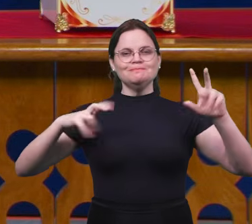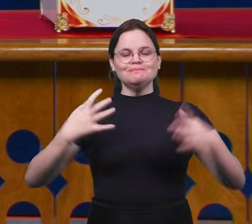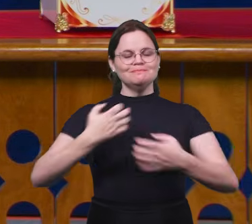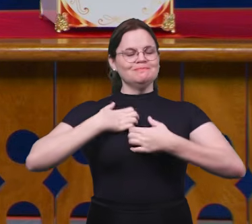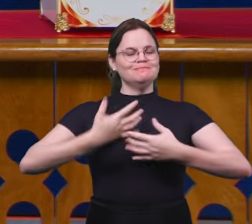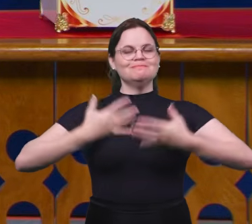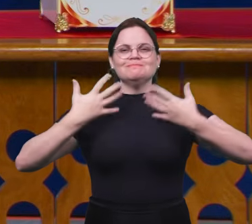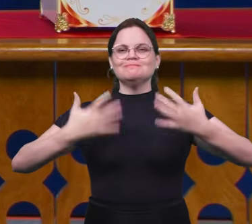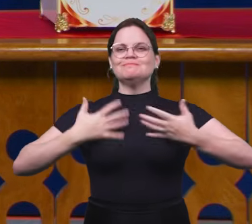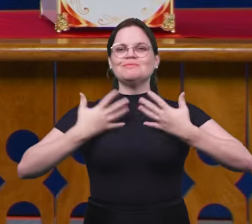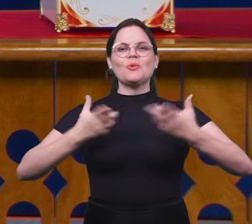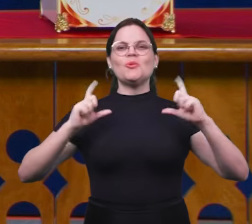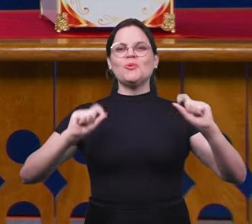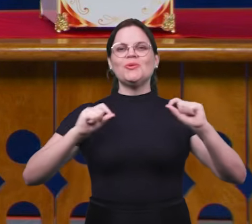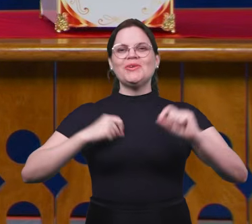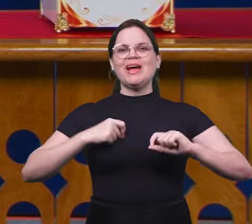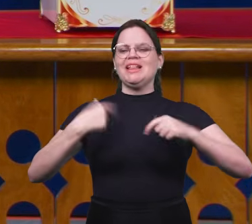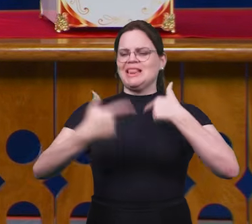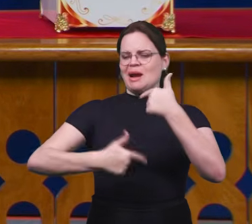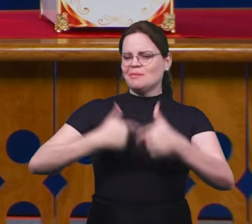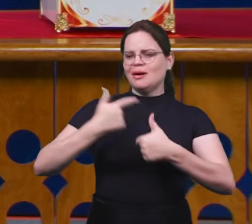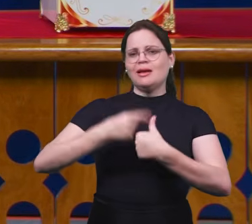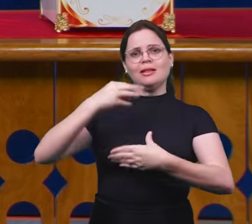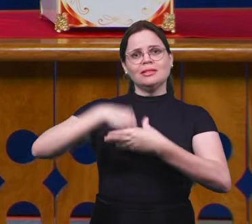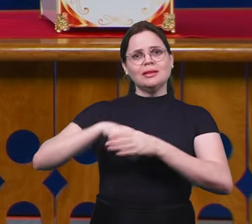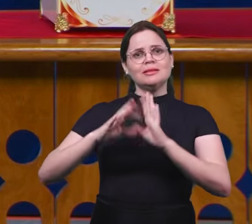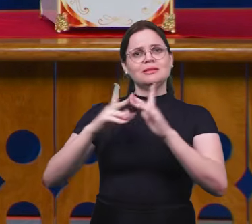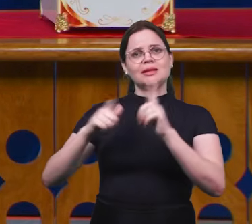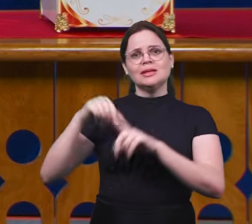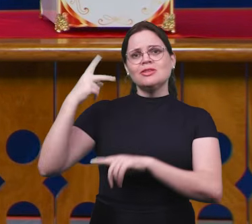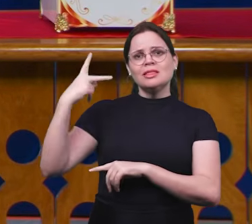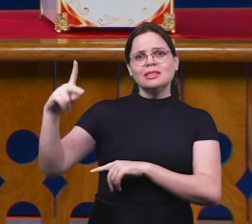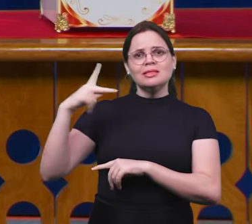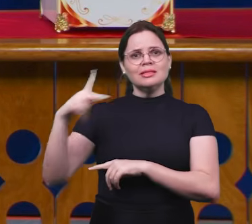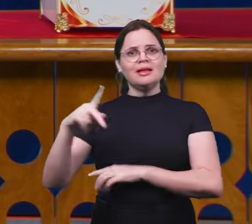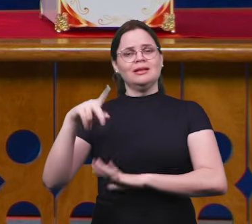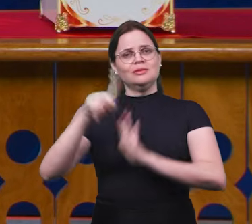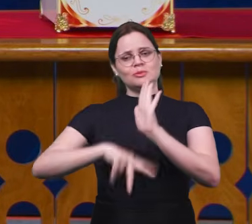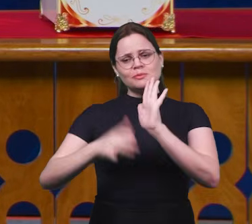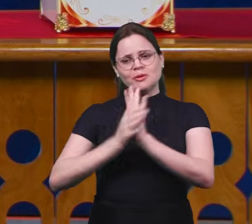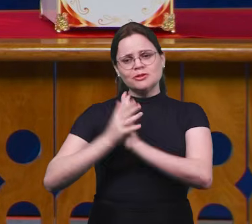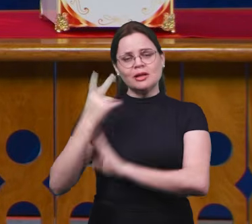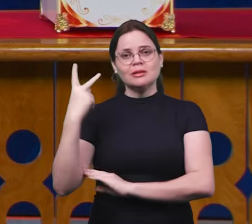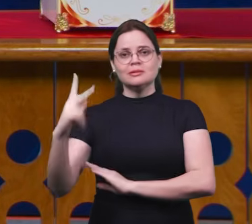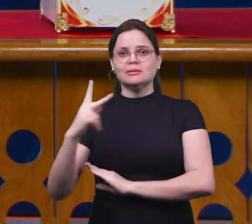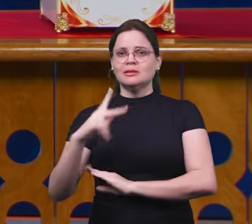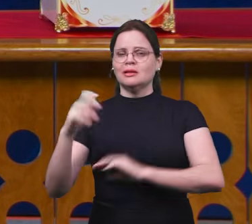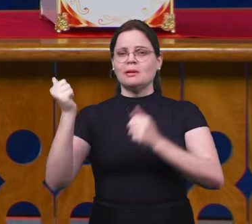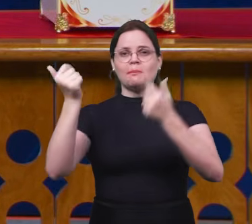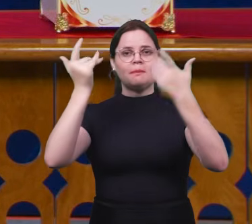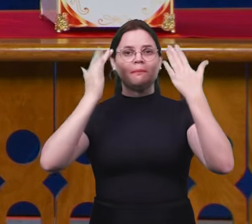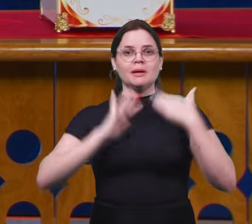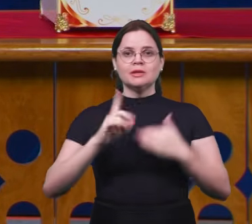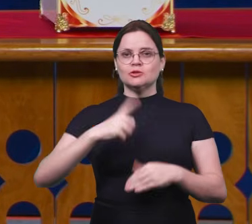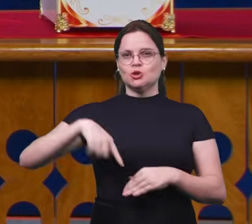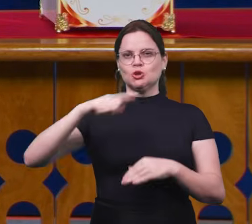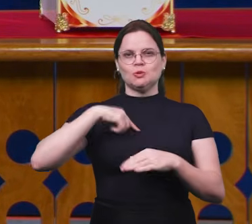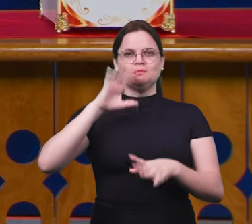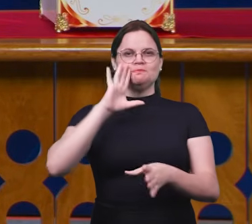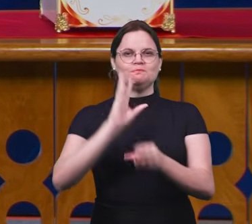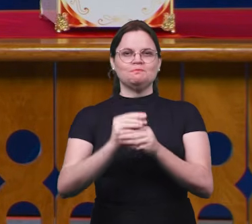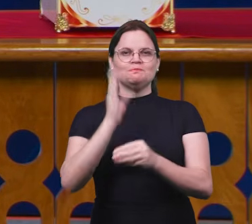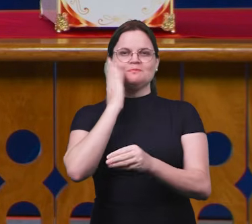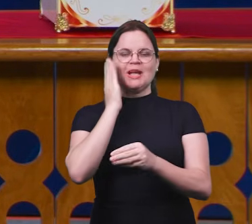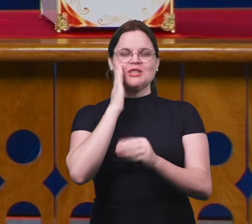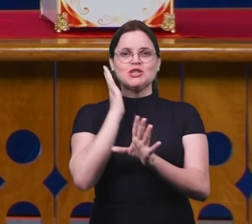alegria, passa a ser a obra do Senhor. É a maior bênção que nós temos. É quando nós descobrimos o